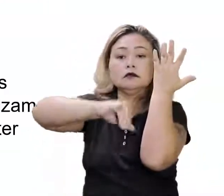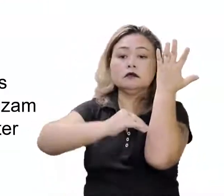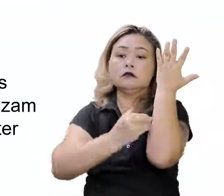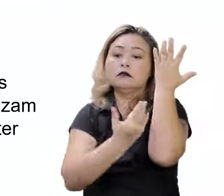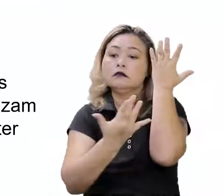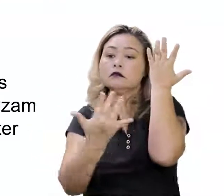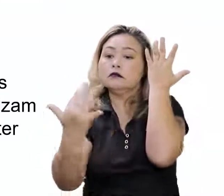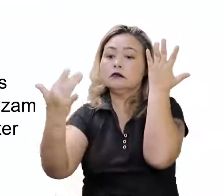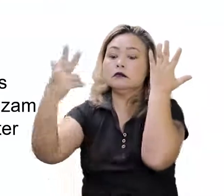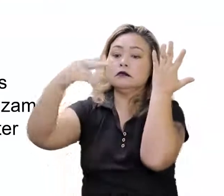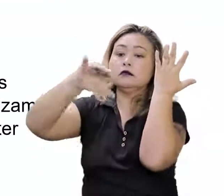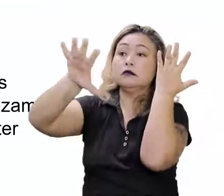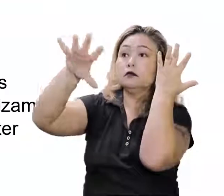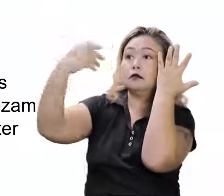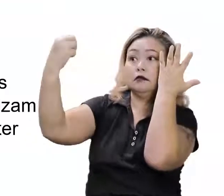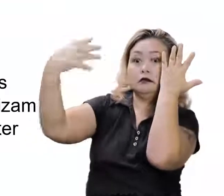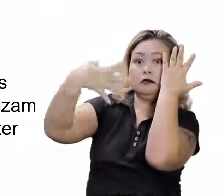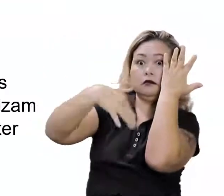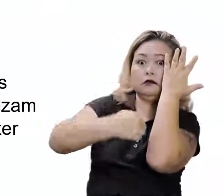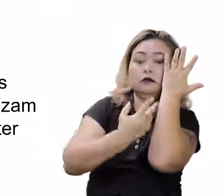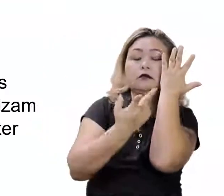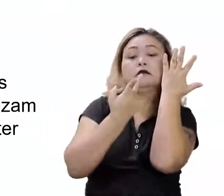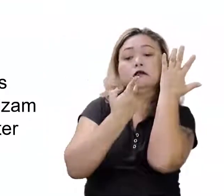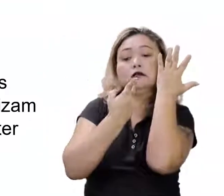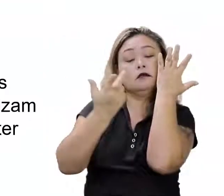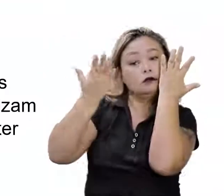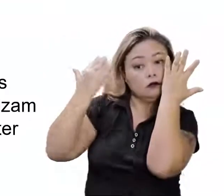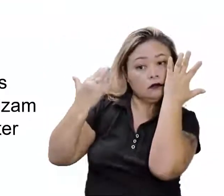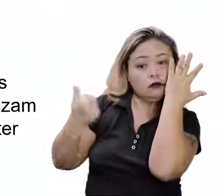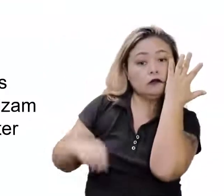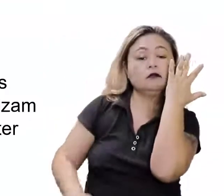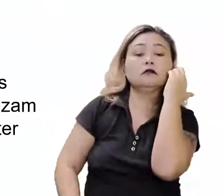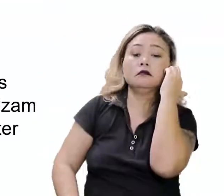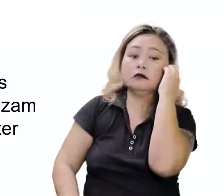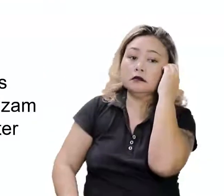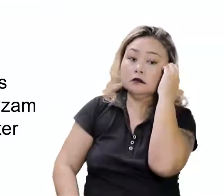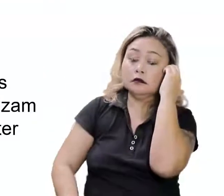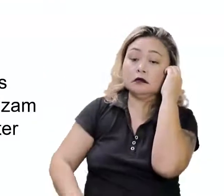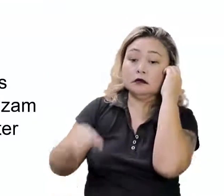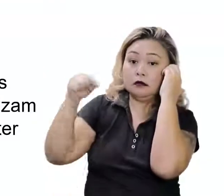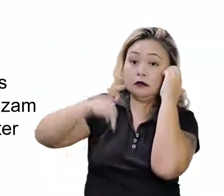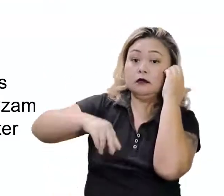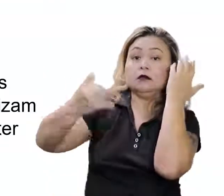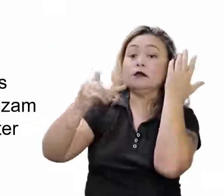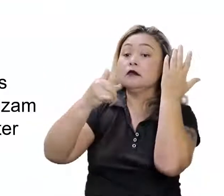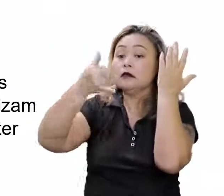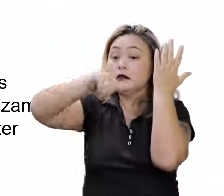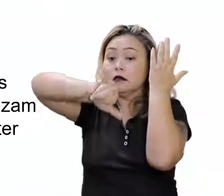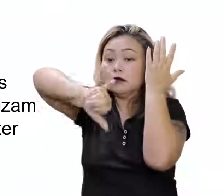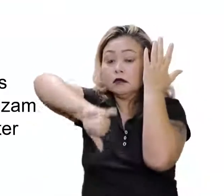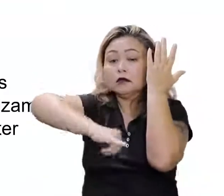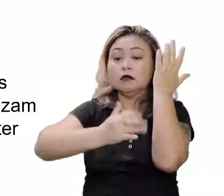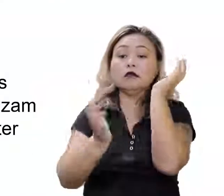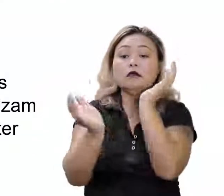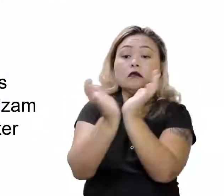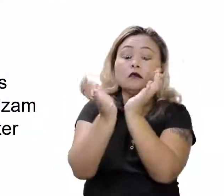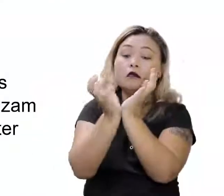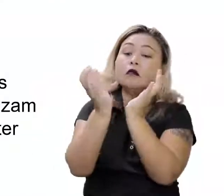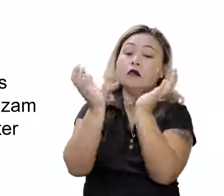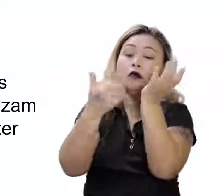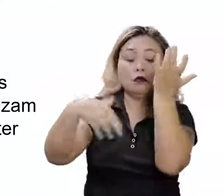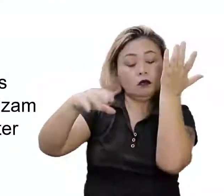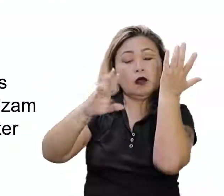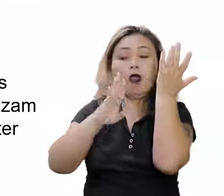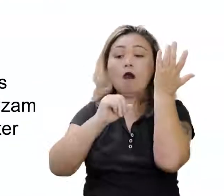de quimiossíntese. Aí, como a gente falou anteriormente, na quimiossíntese, você vai ter um grupo de